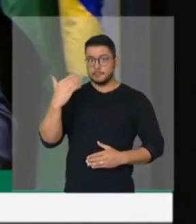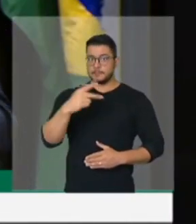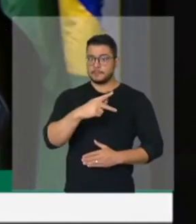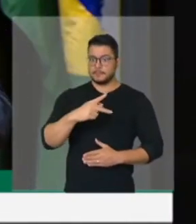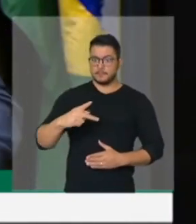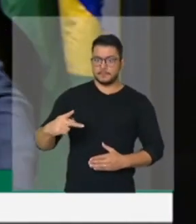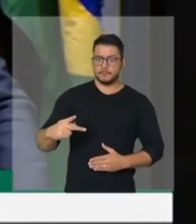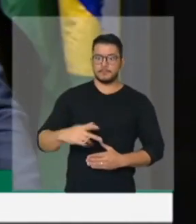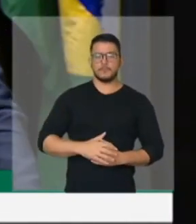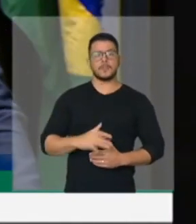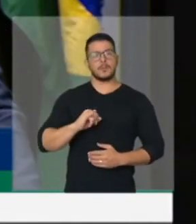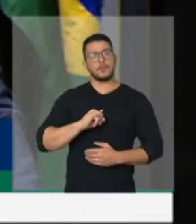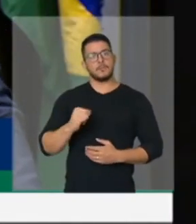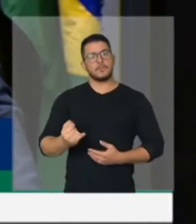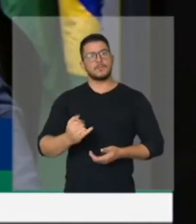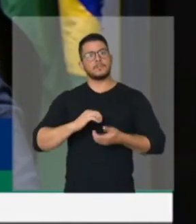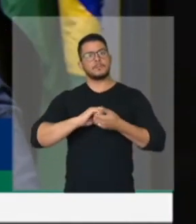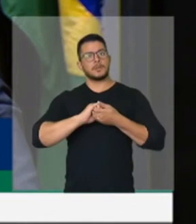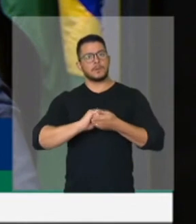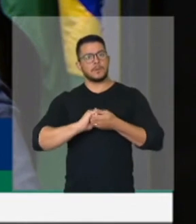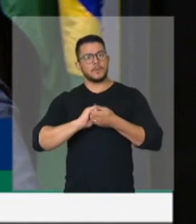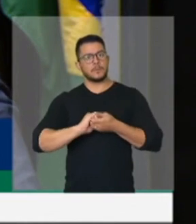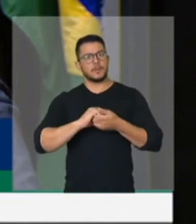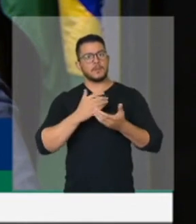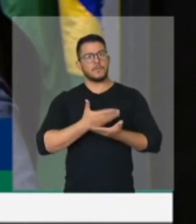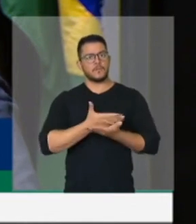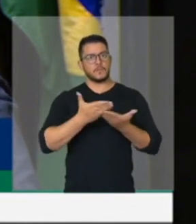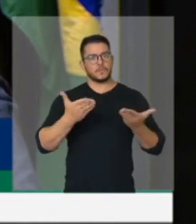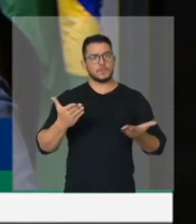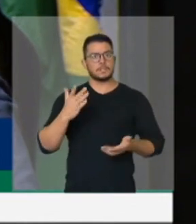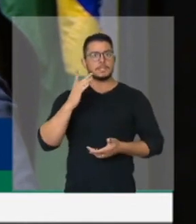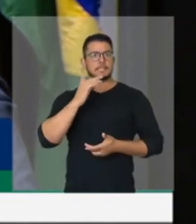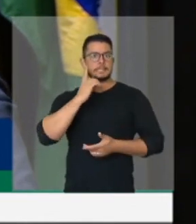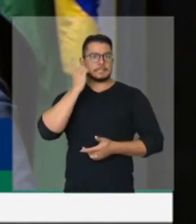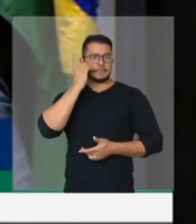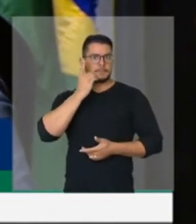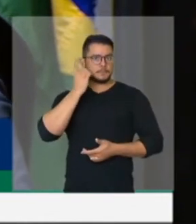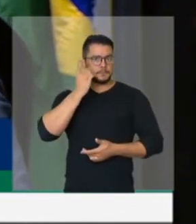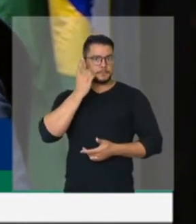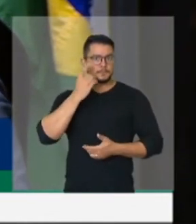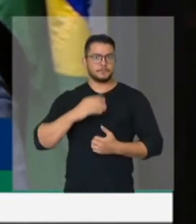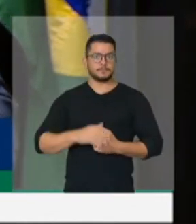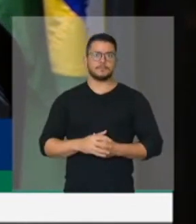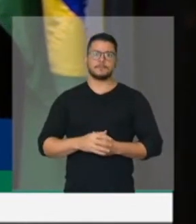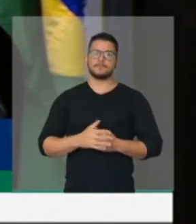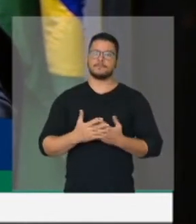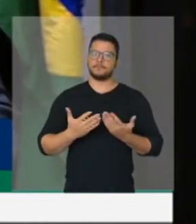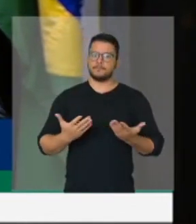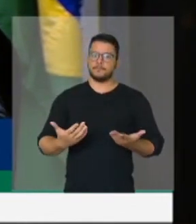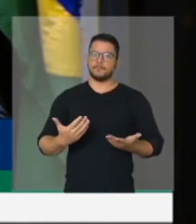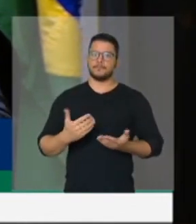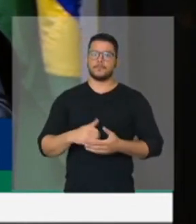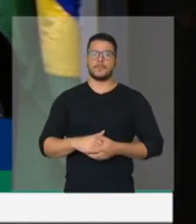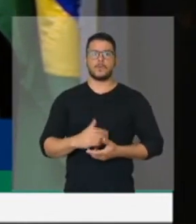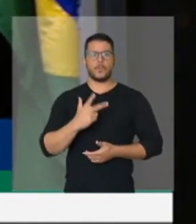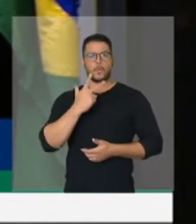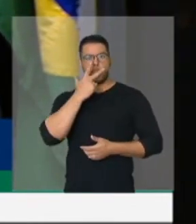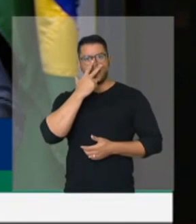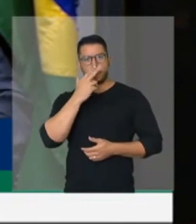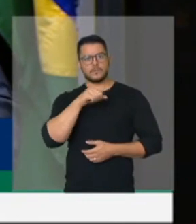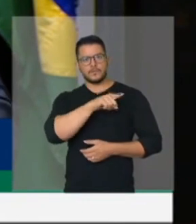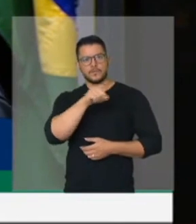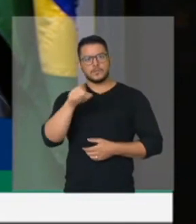saudar a todos deputados todos que nos acompanham através da TV Câmara com acredito que todos devem ter visto a